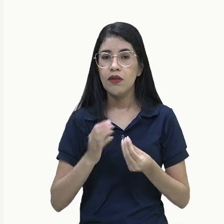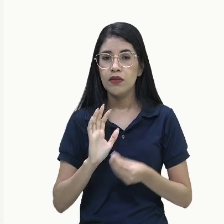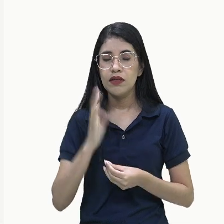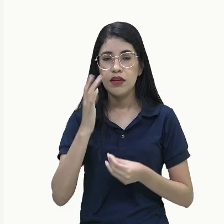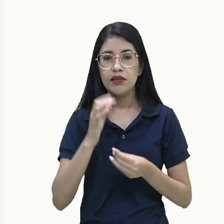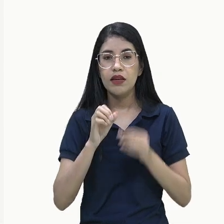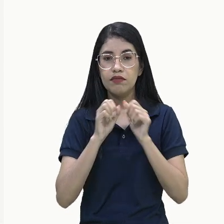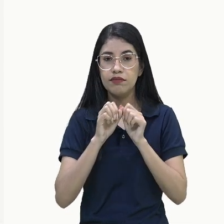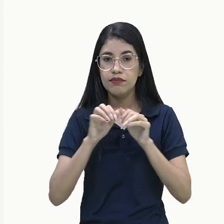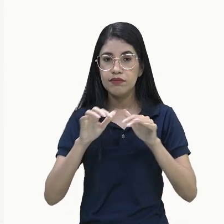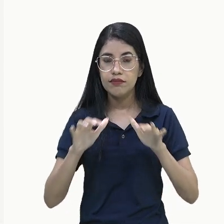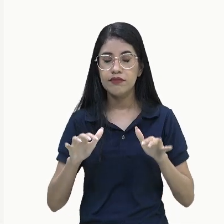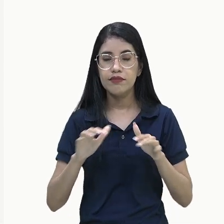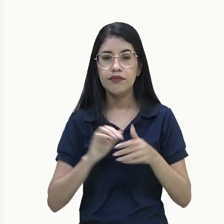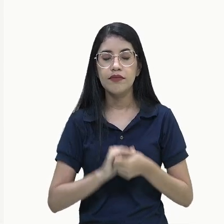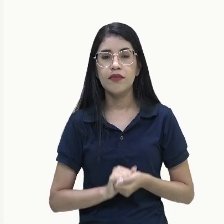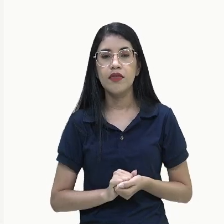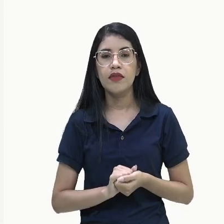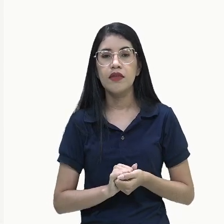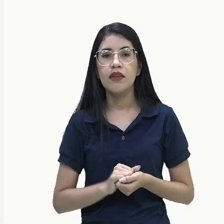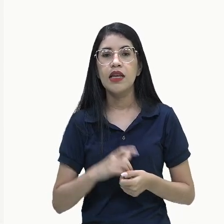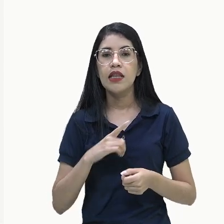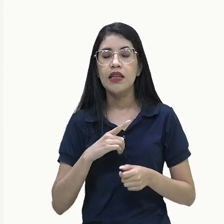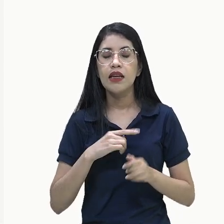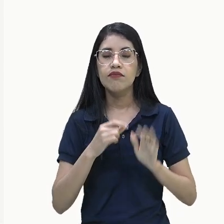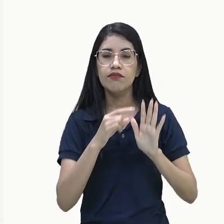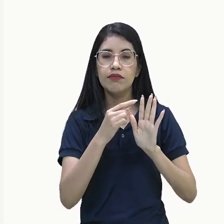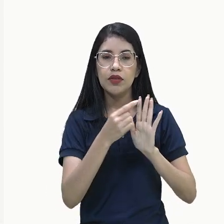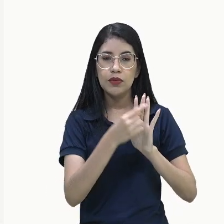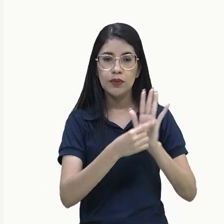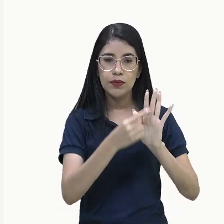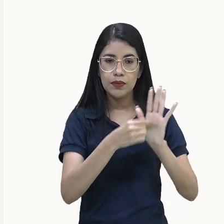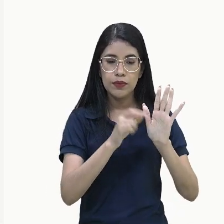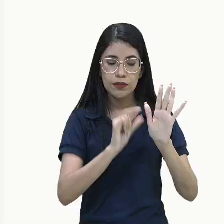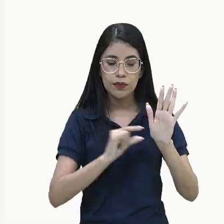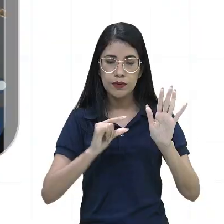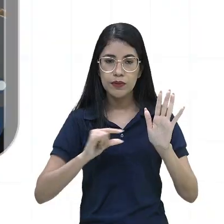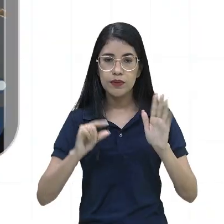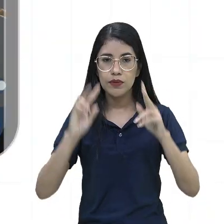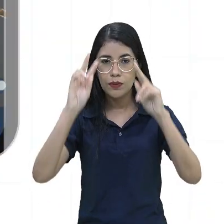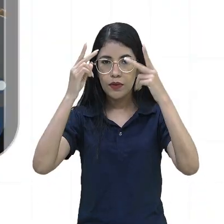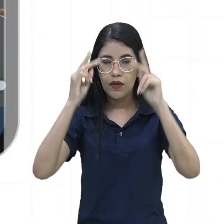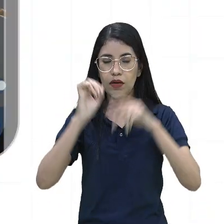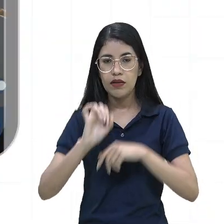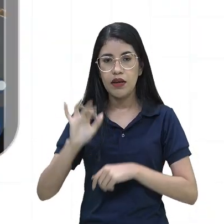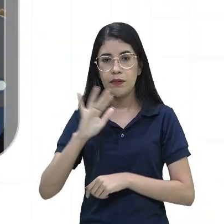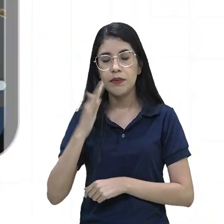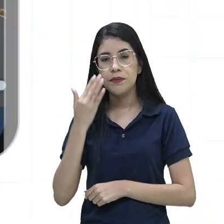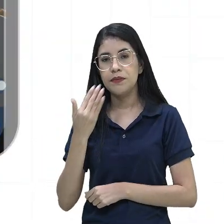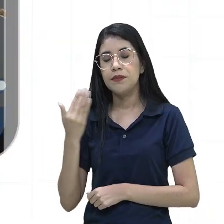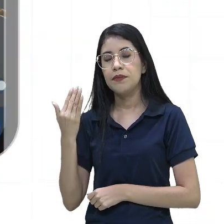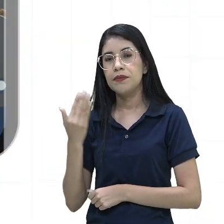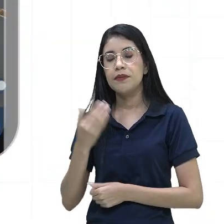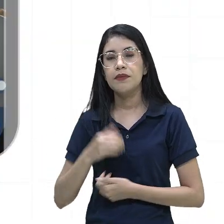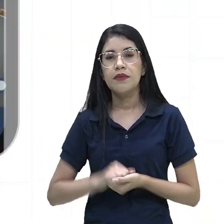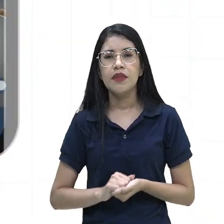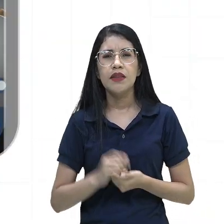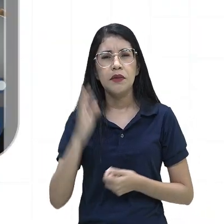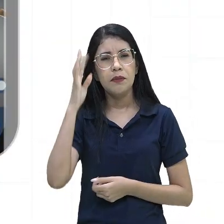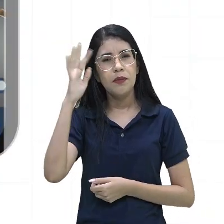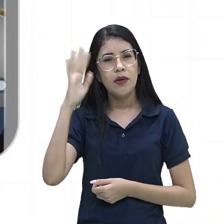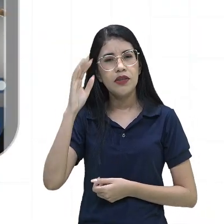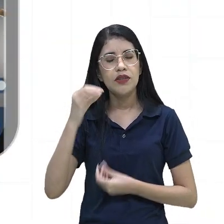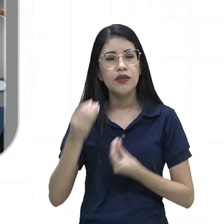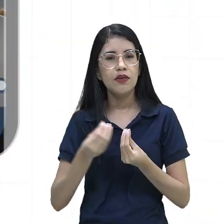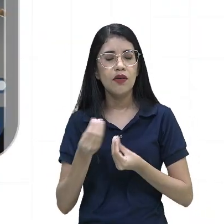vai ocorrer, né, entre os neurônios e nós temos uma animação, vejam para vocês, imaginem como se